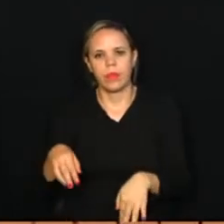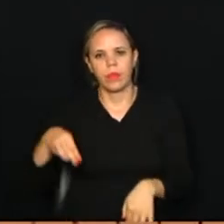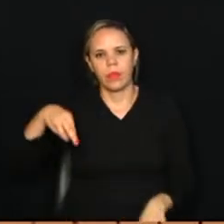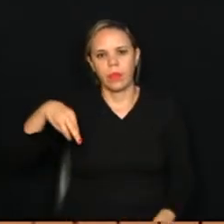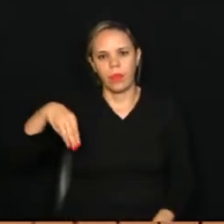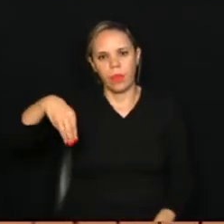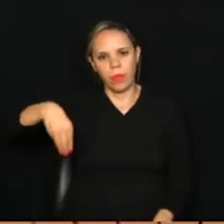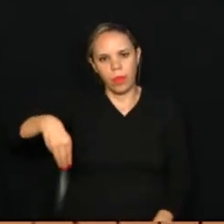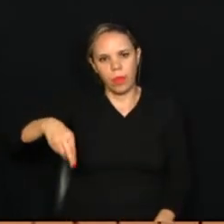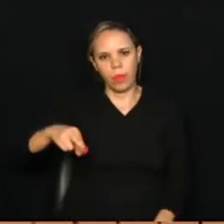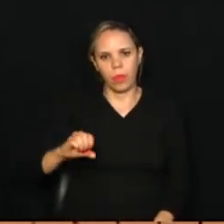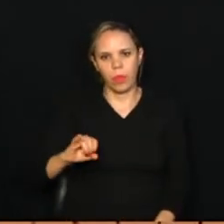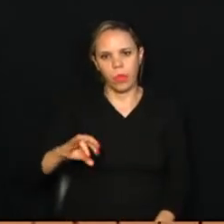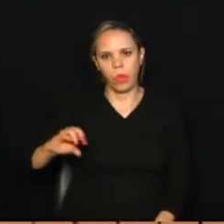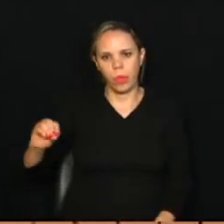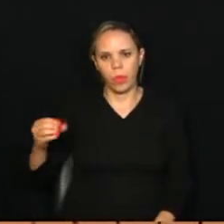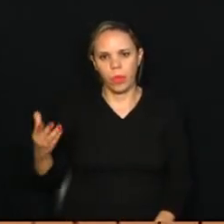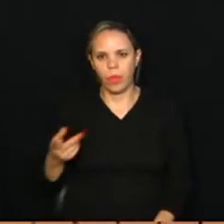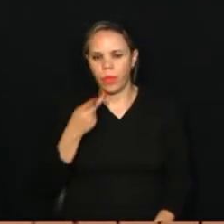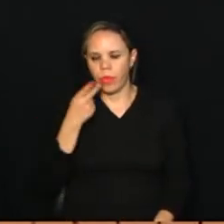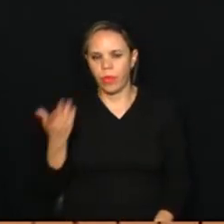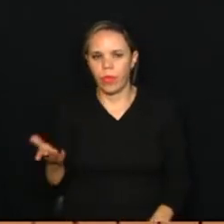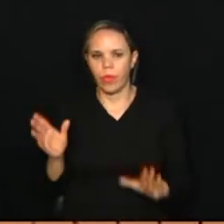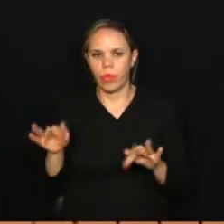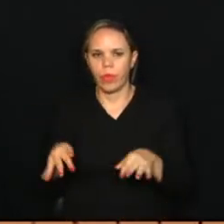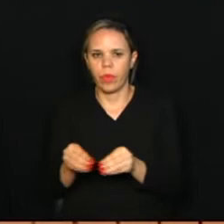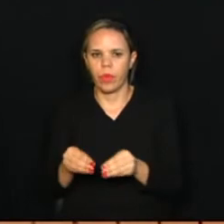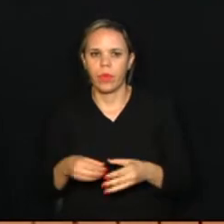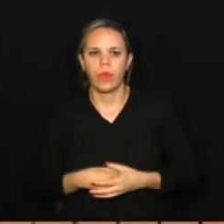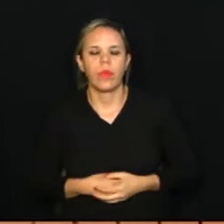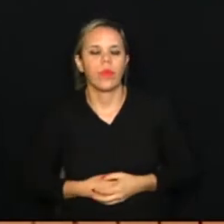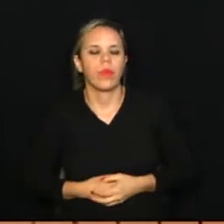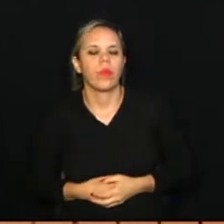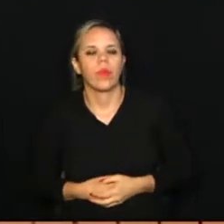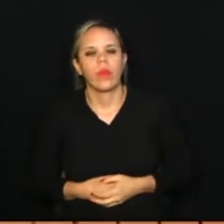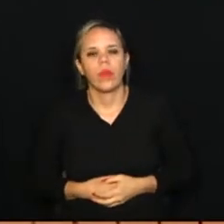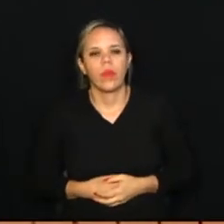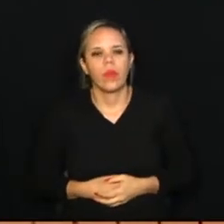Márcio, para ele fazer as considerações finais dele.